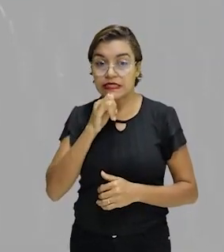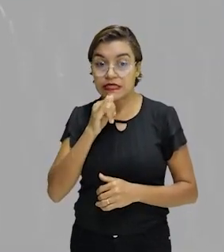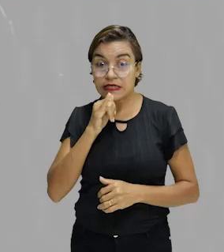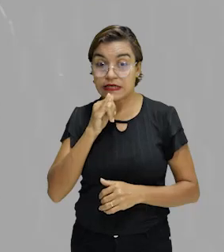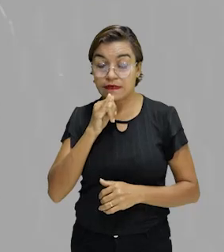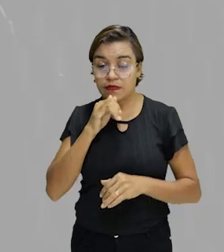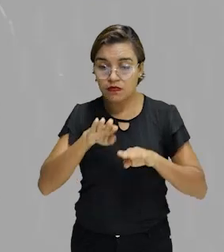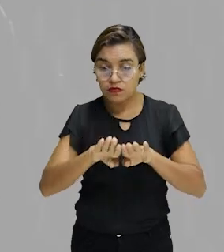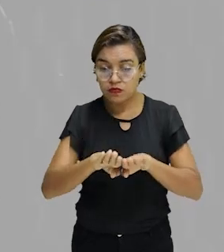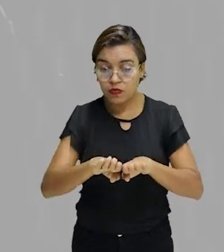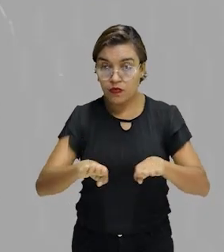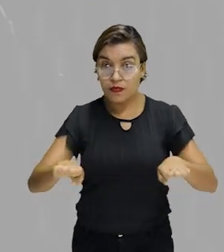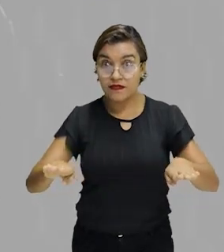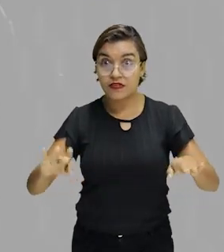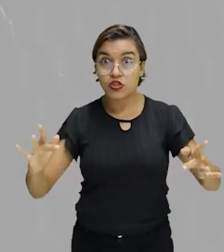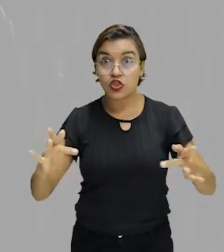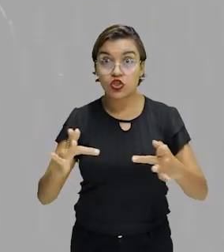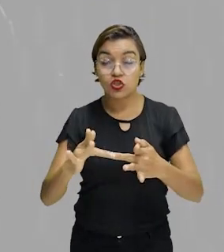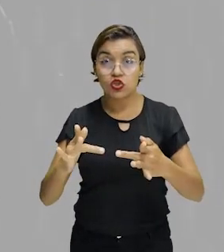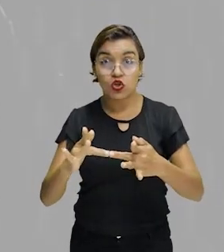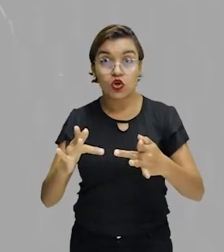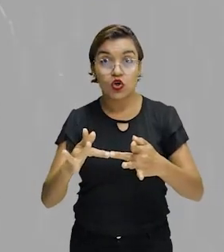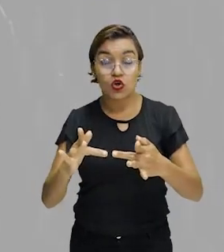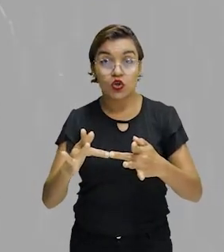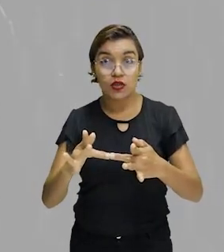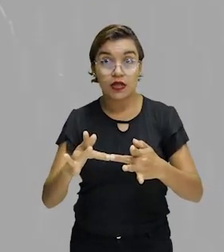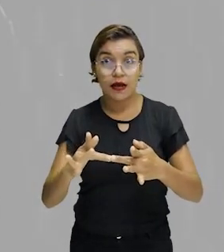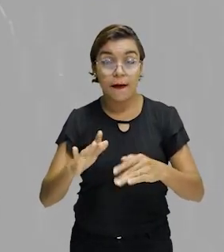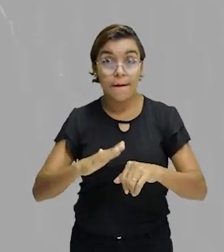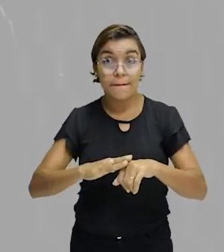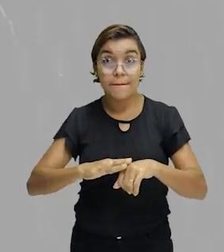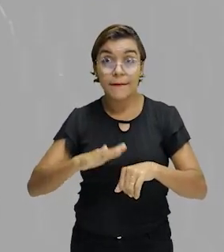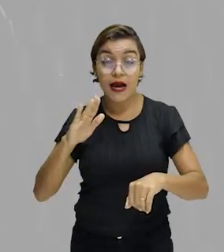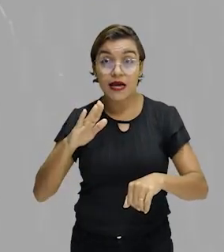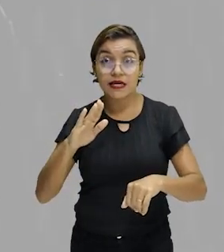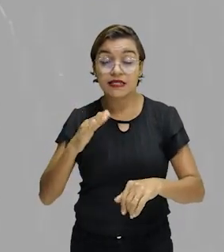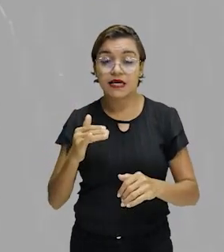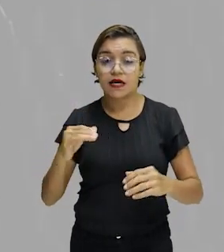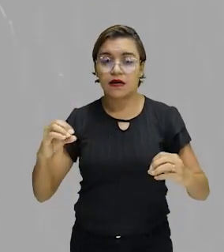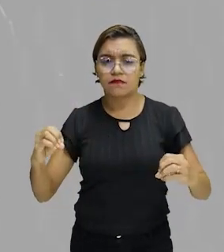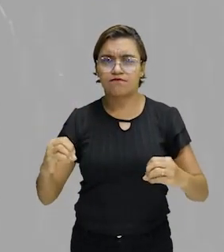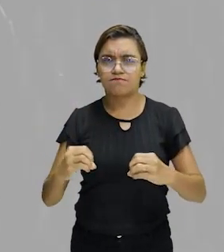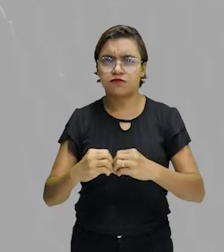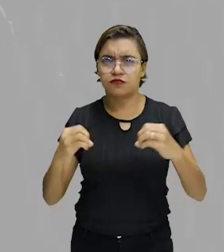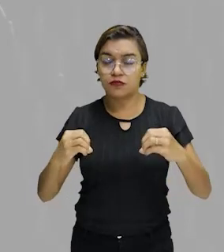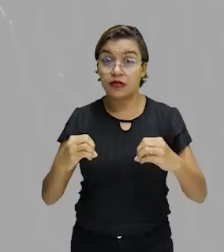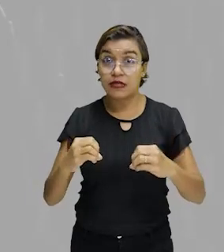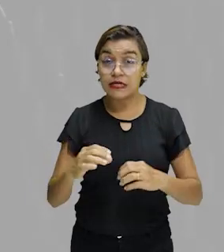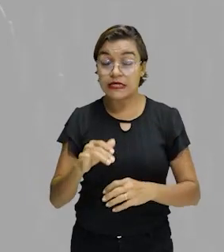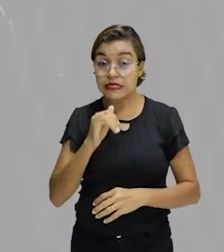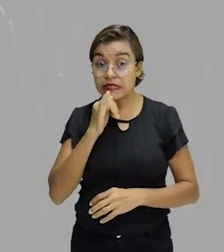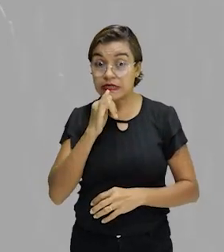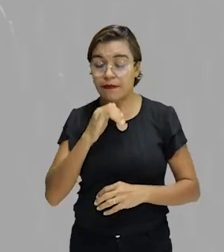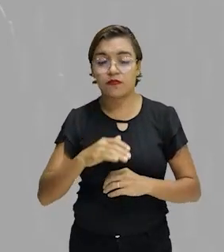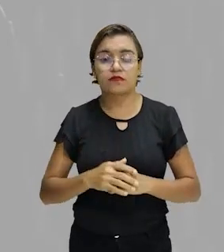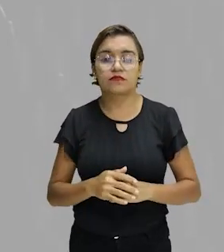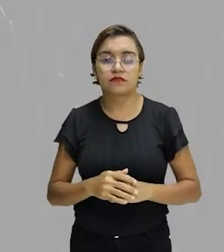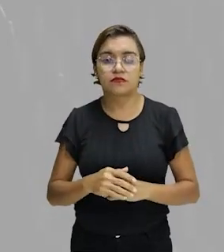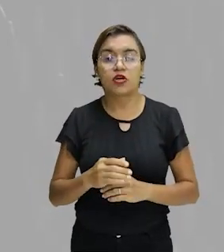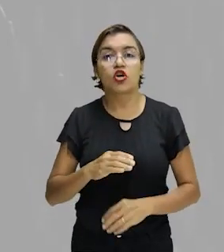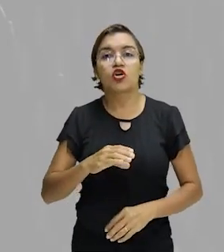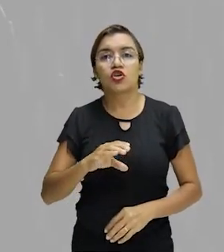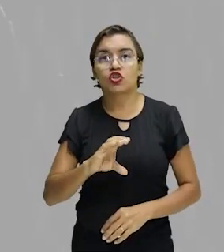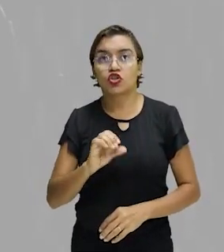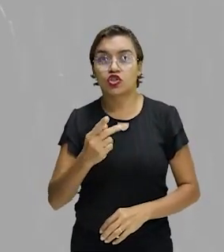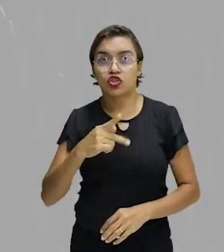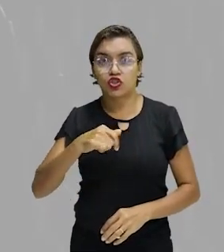os reagentes, então, maior será a possibilidade de choques entre os reagentes. E quanto mais choques,